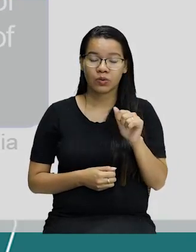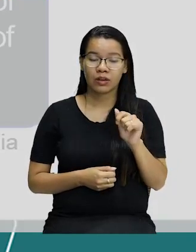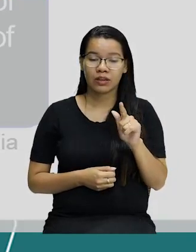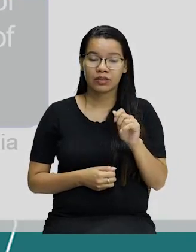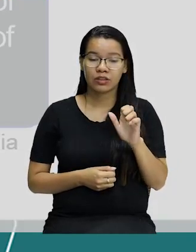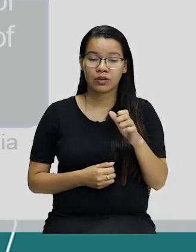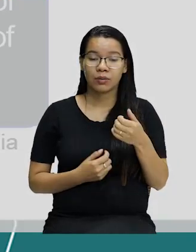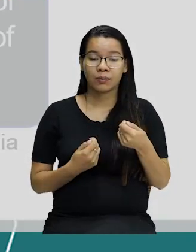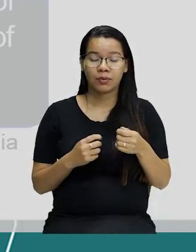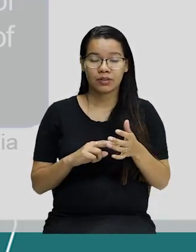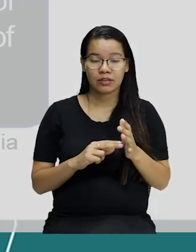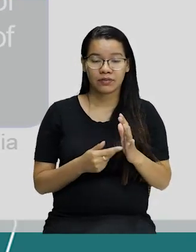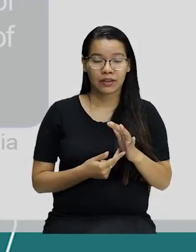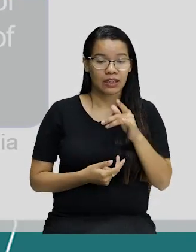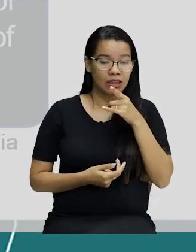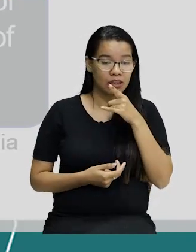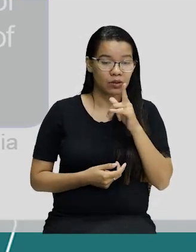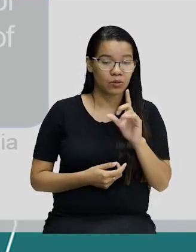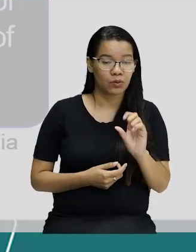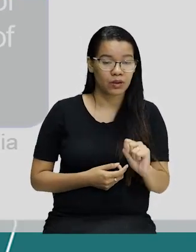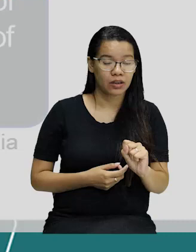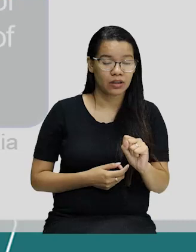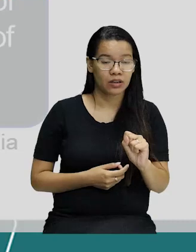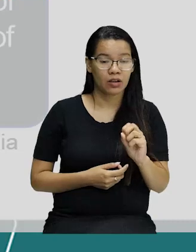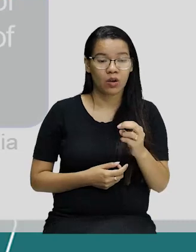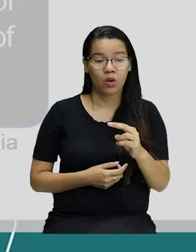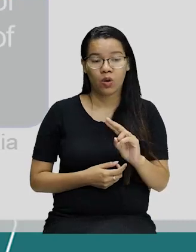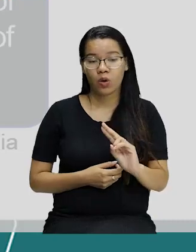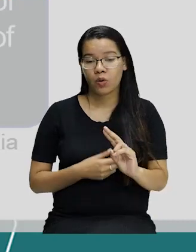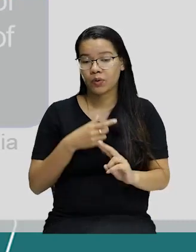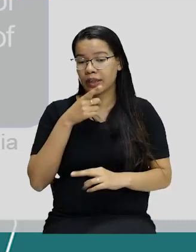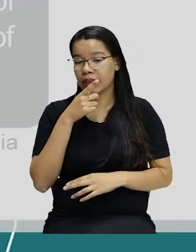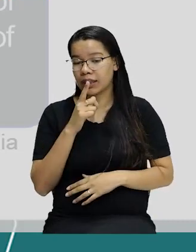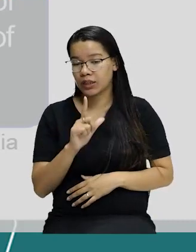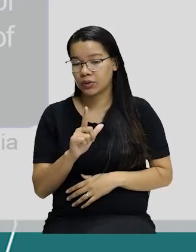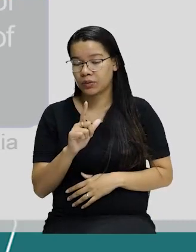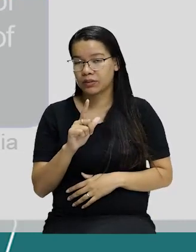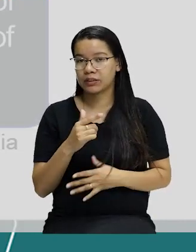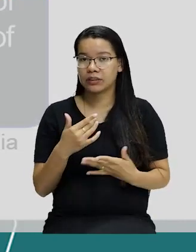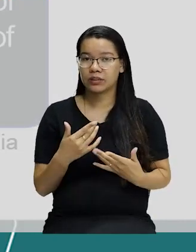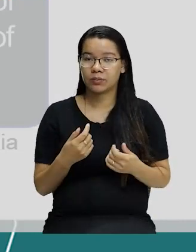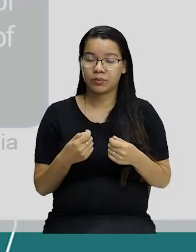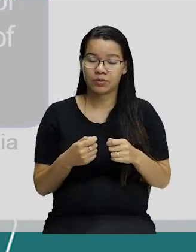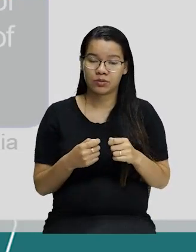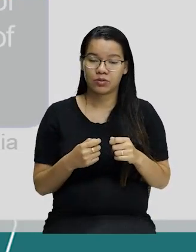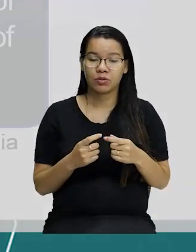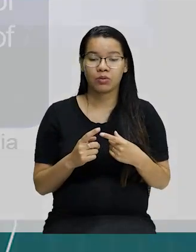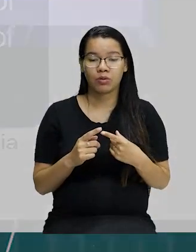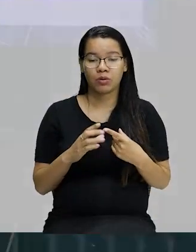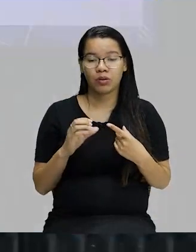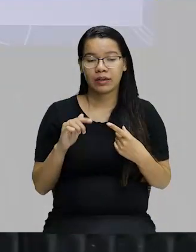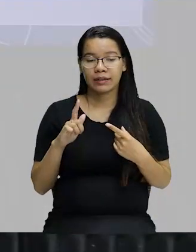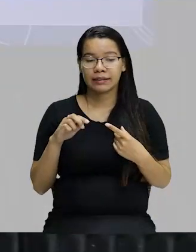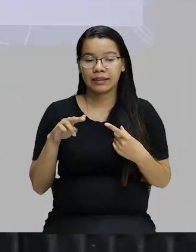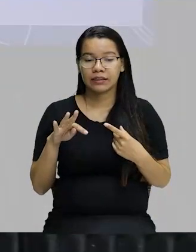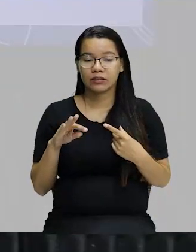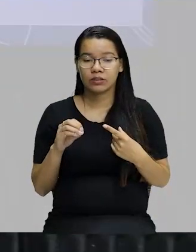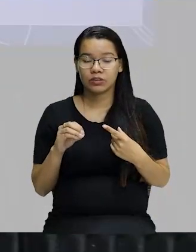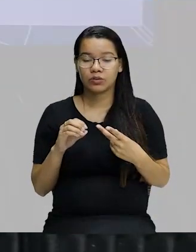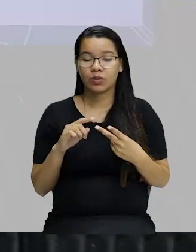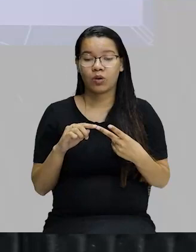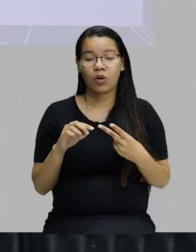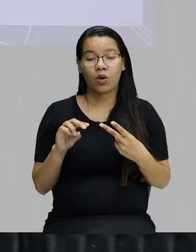Ela tanto pode significar linguagem, como pode significar a língua. Então, ela tanto pode ser um cognato quanto um falso